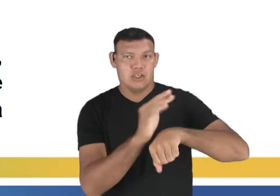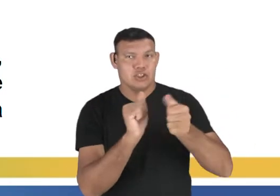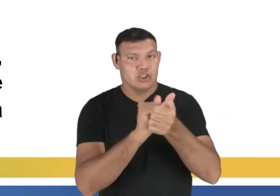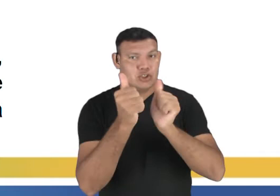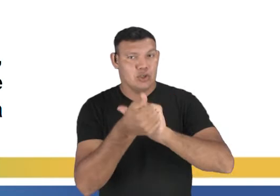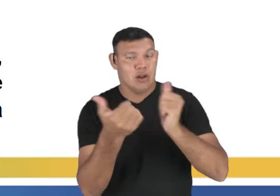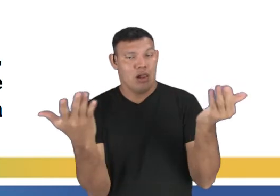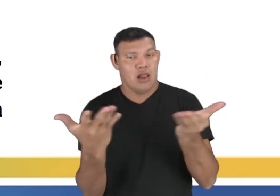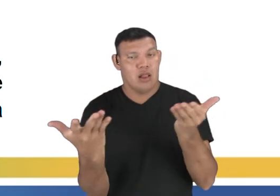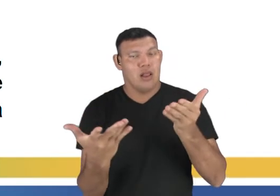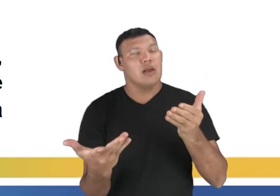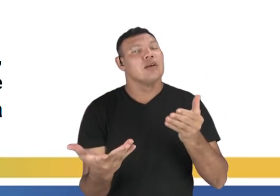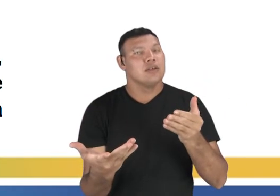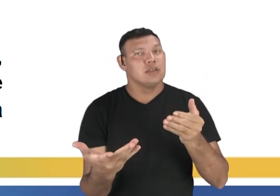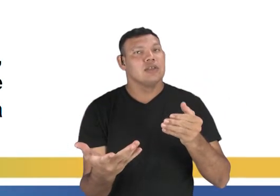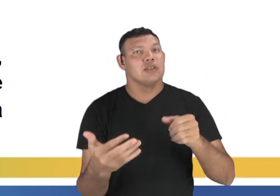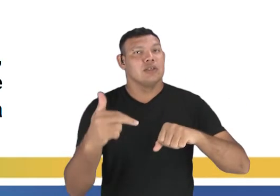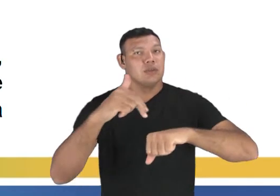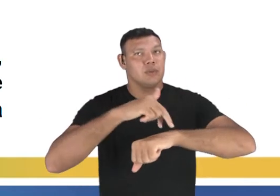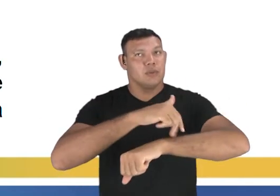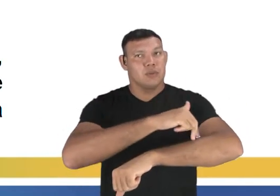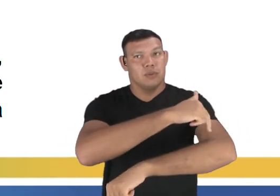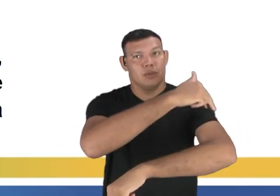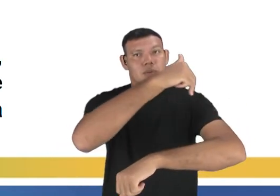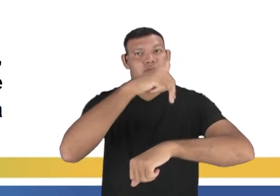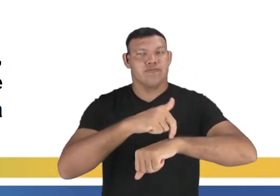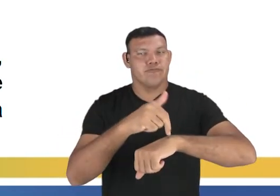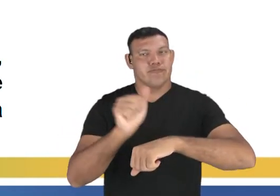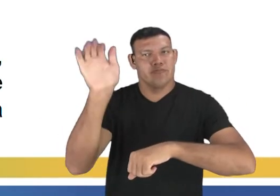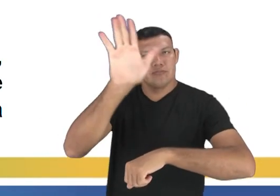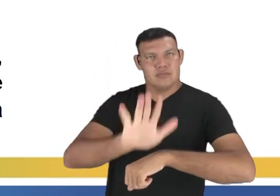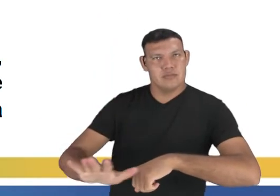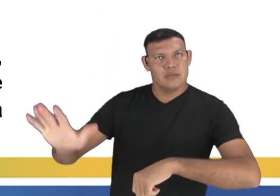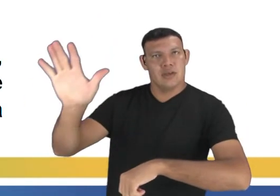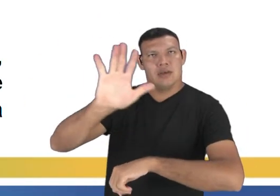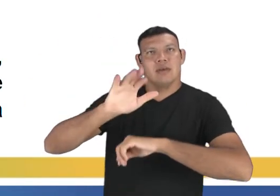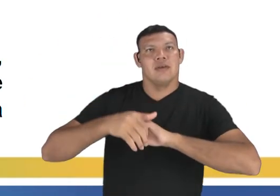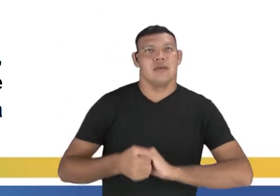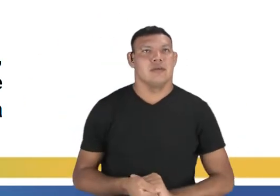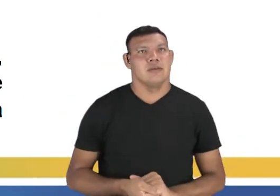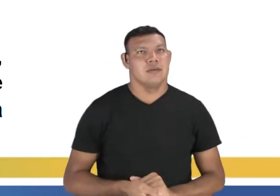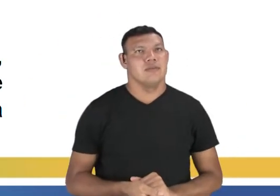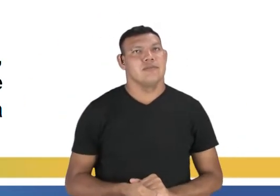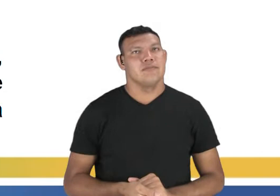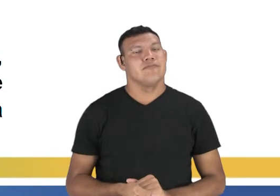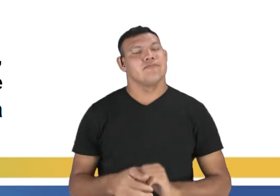esporte, vamos para a ginástica, tá? Eu tenho a ginástica geral, também conhecida como ginástica